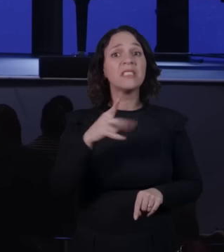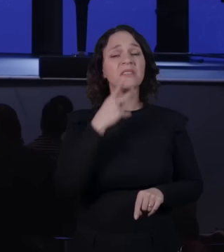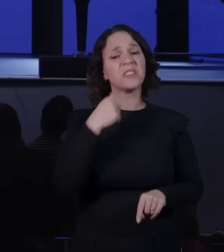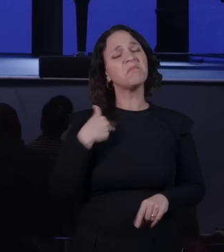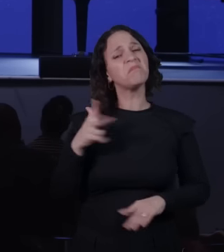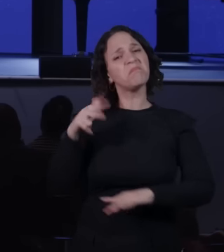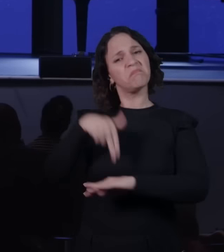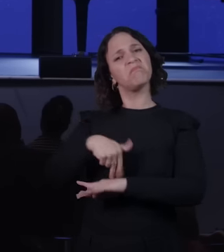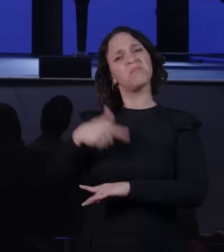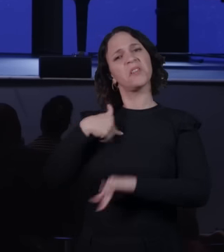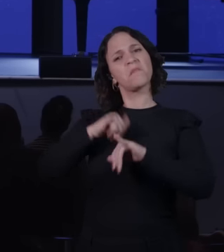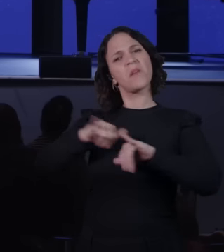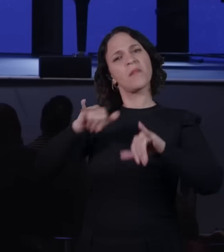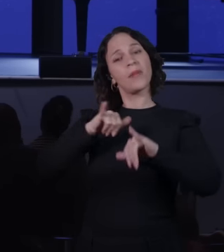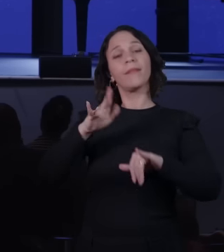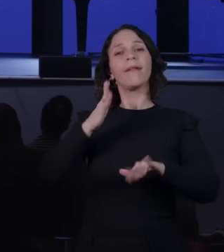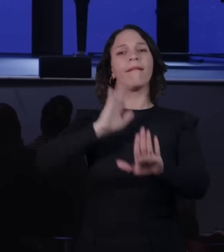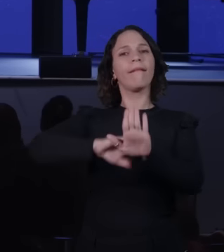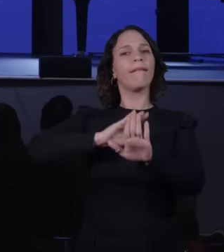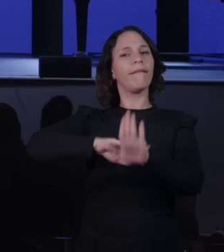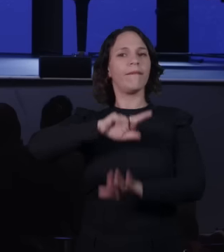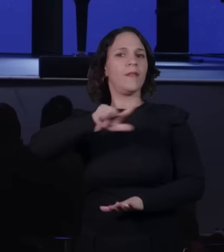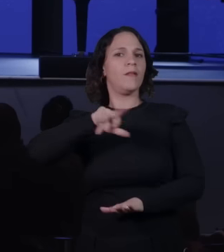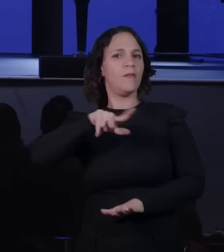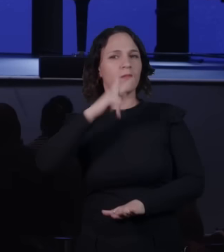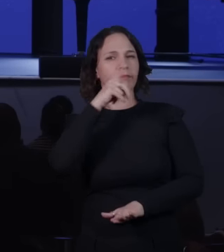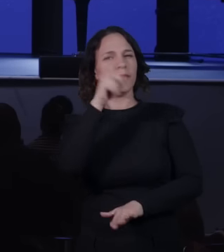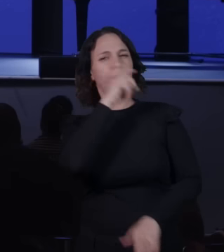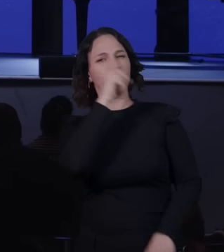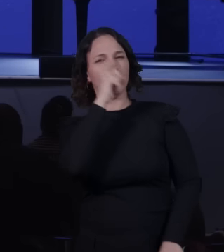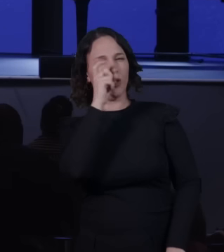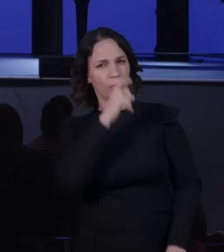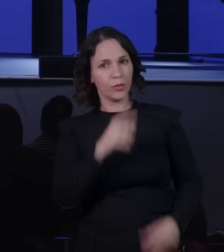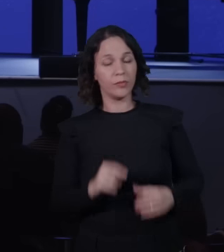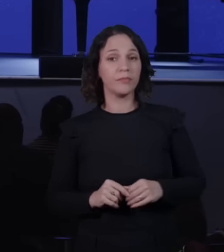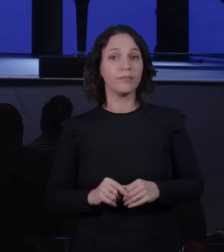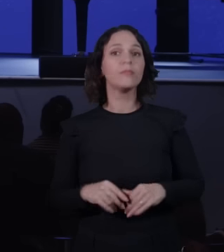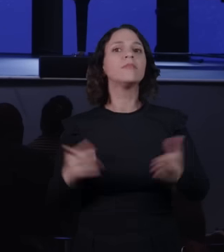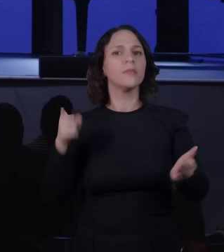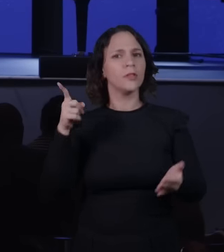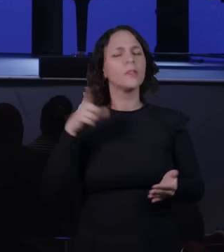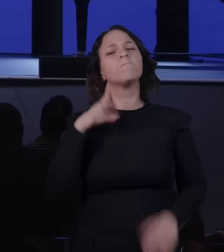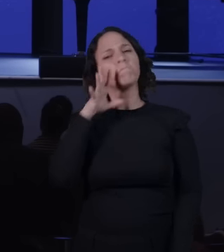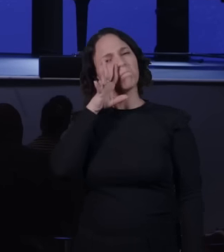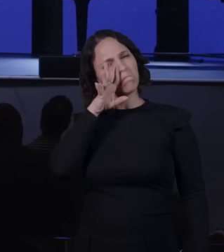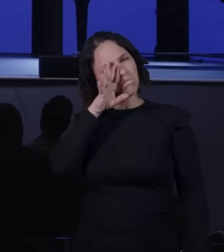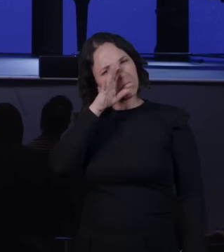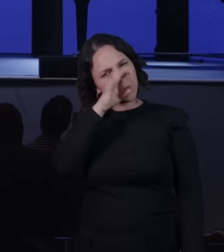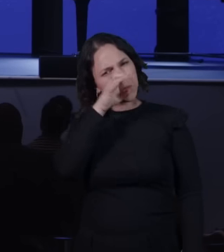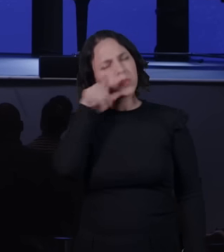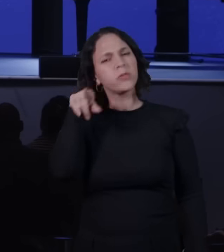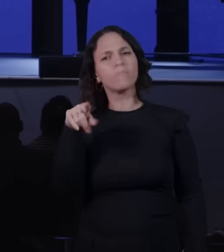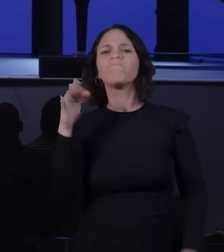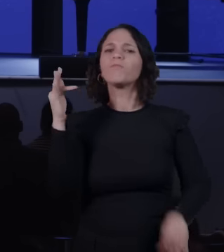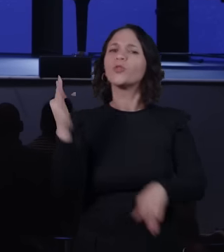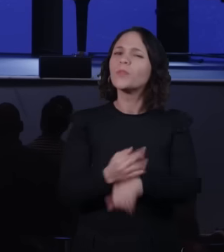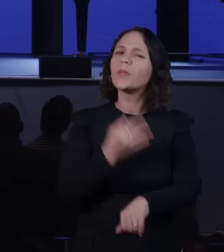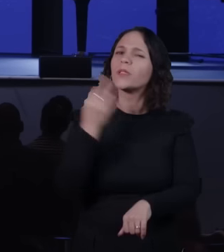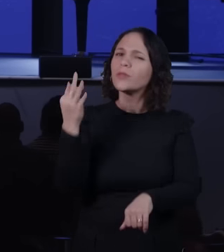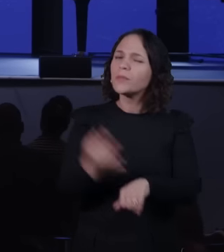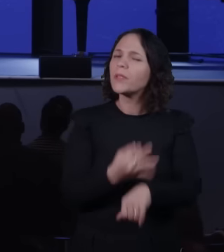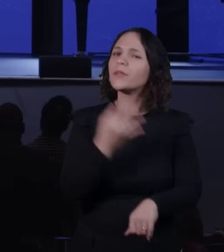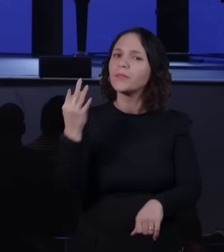declaram apóstolos e não são, e os achaste mentirosos, e tens perseverança, e suportaste